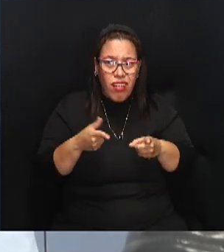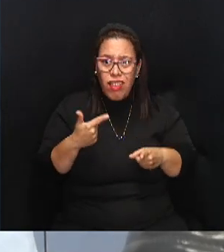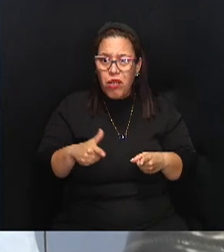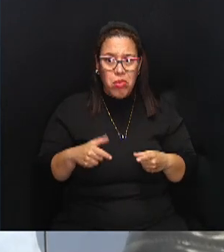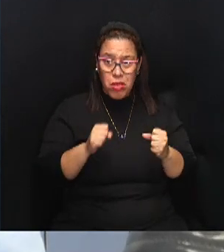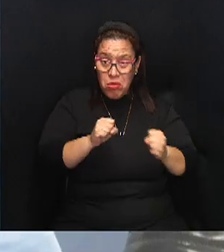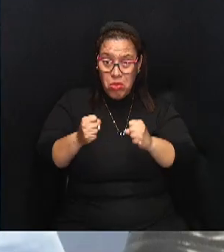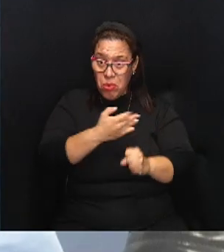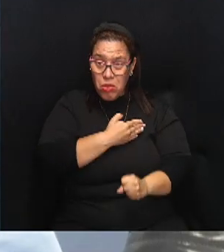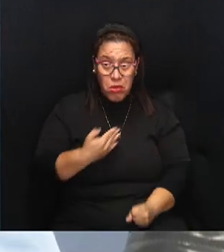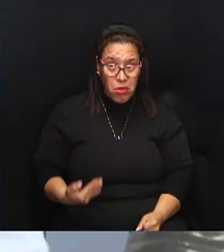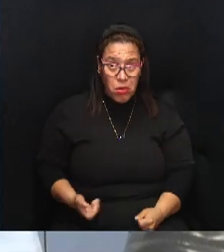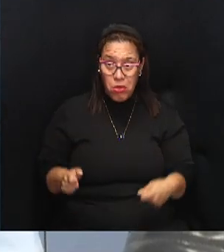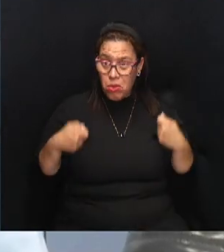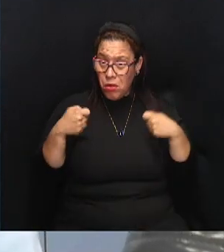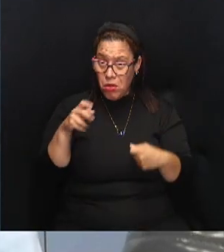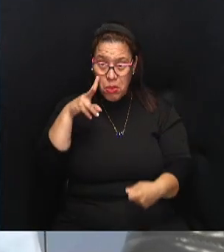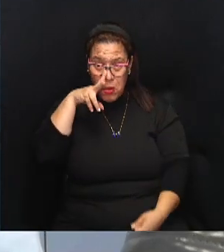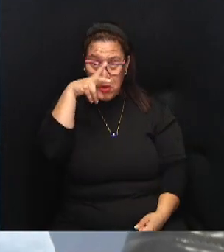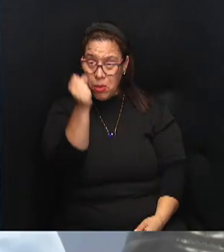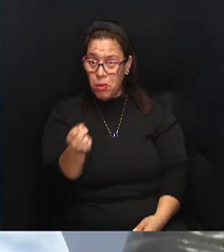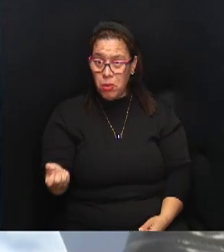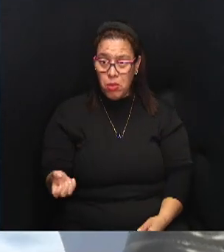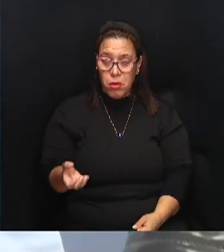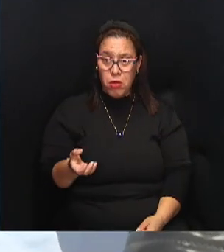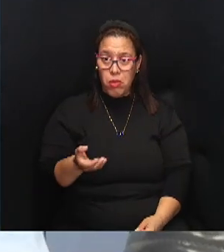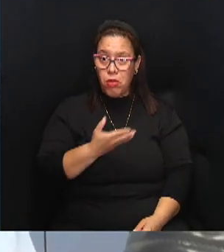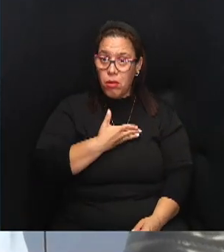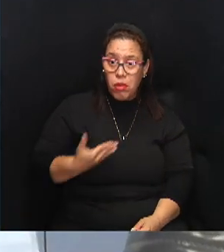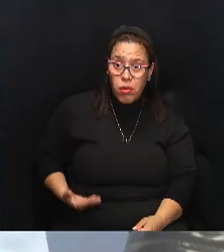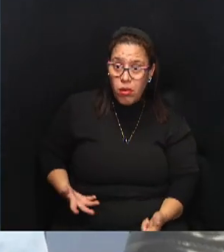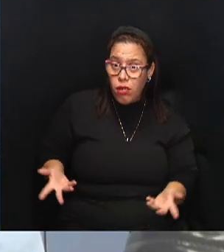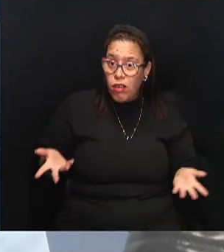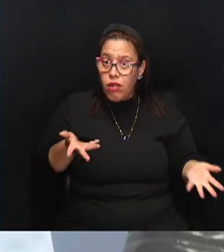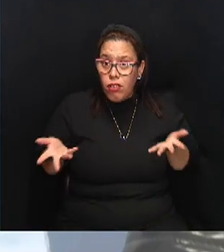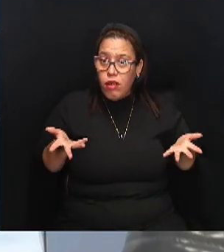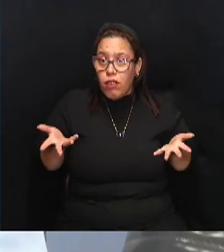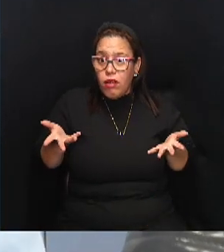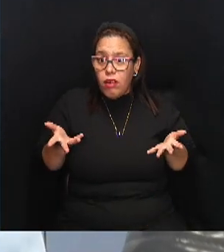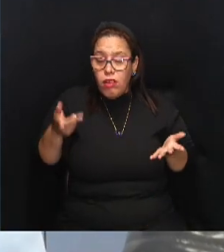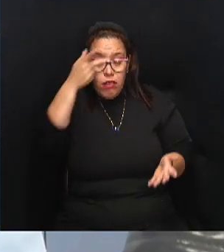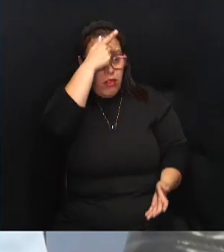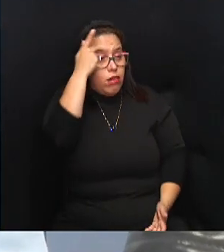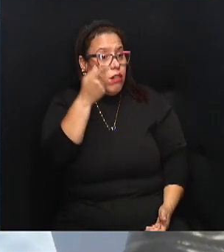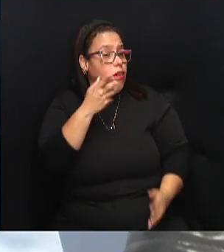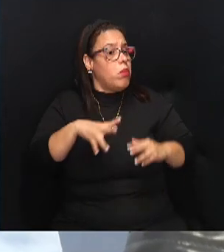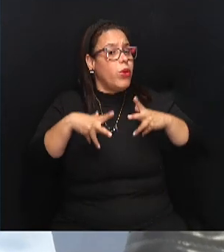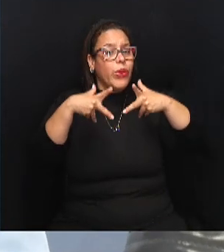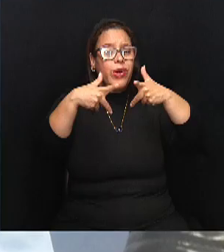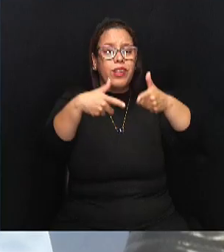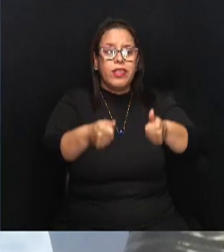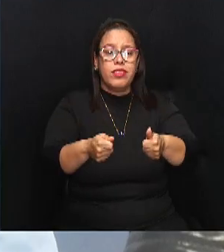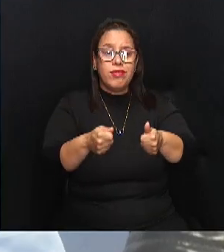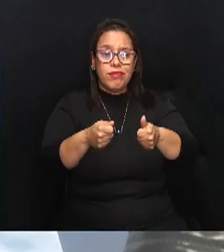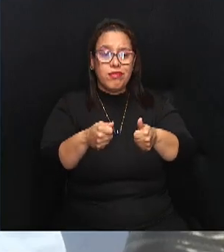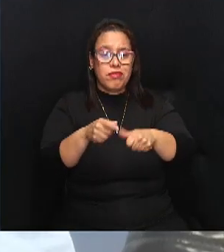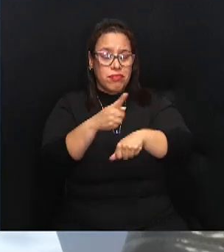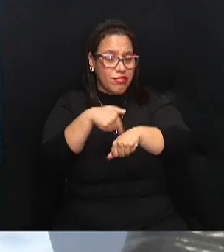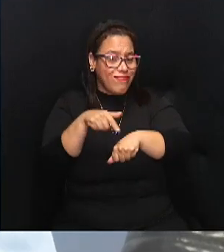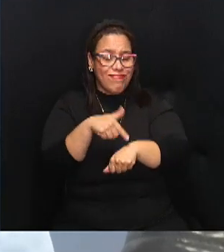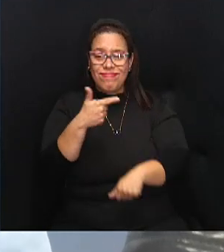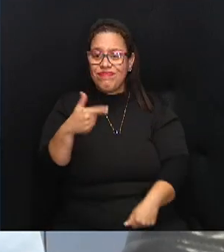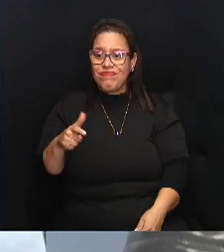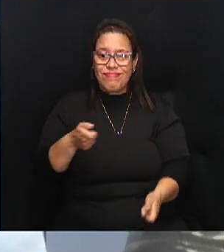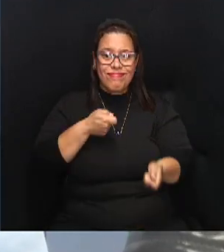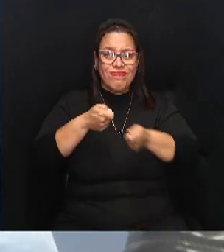poder público. Ela não precisa da força, muitas vezes, do poder público. Muitas das pessoas, eu diria até a maioria, grande parte do tempo, não tem controle